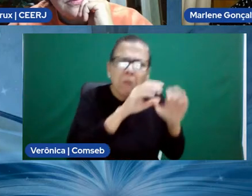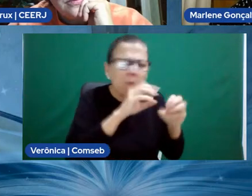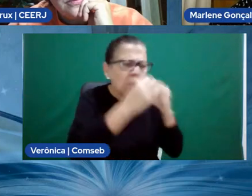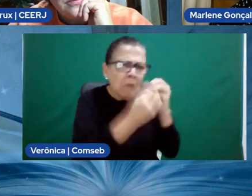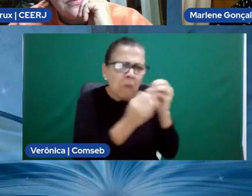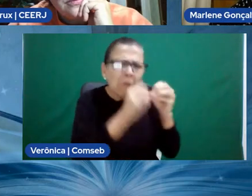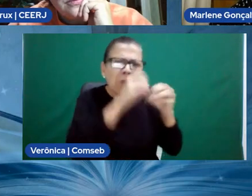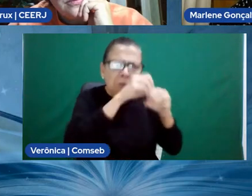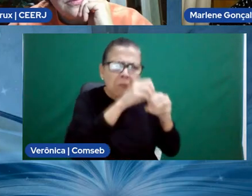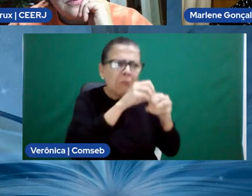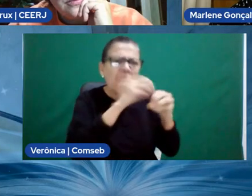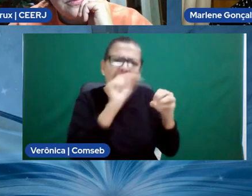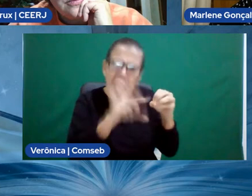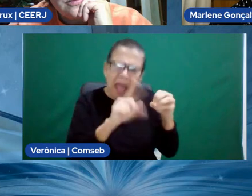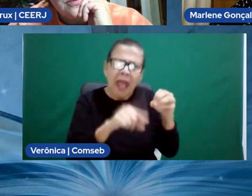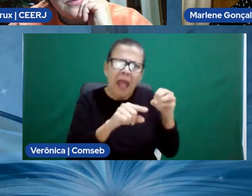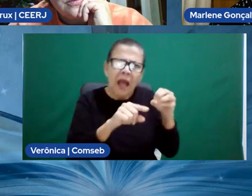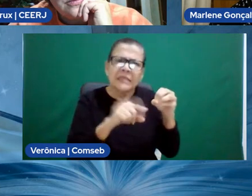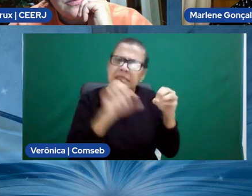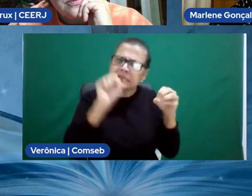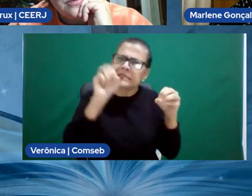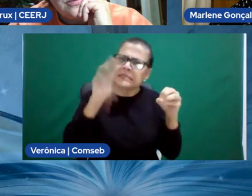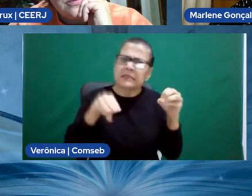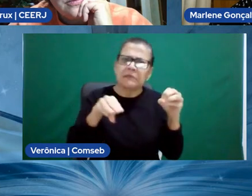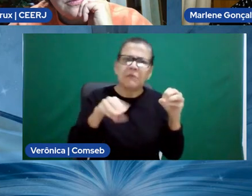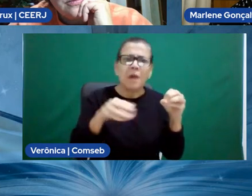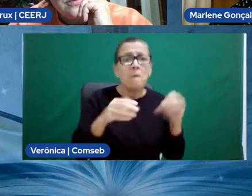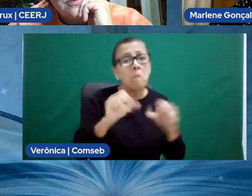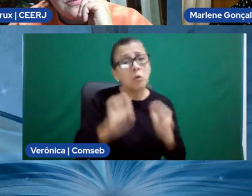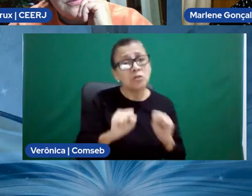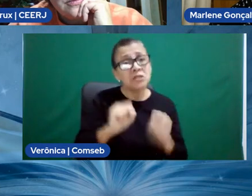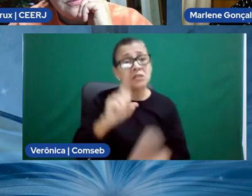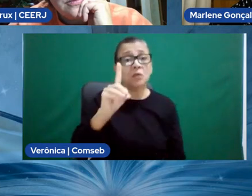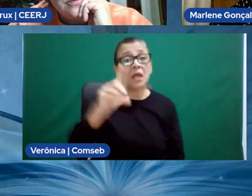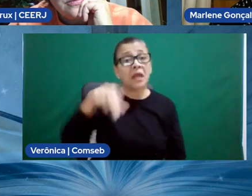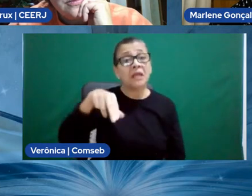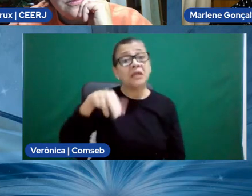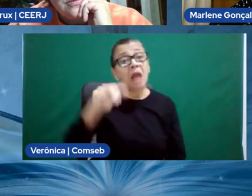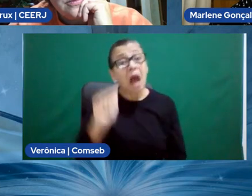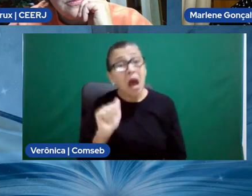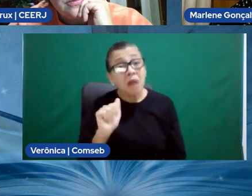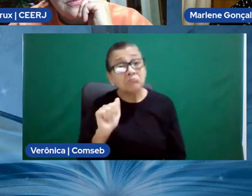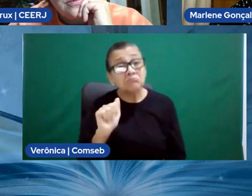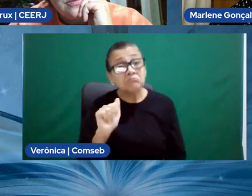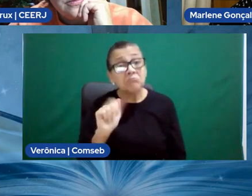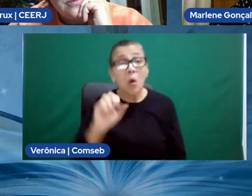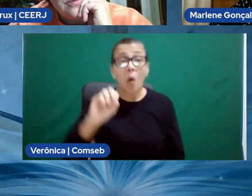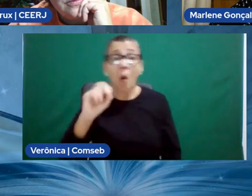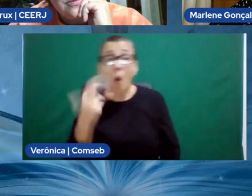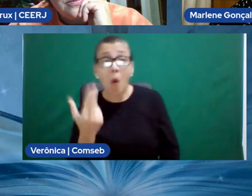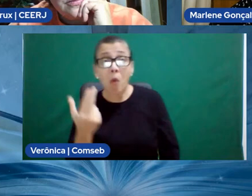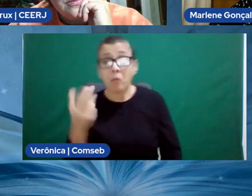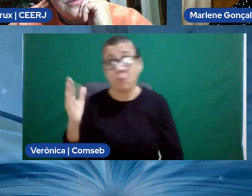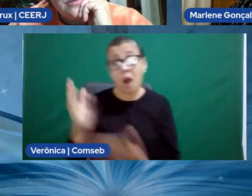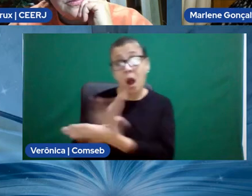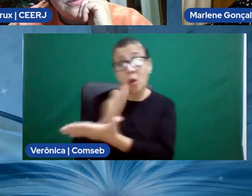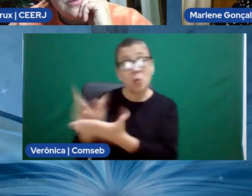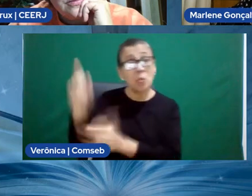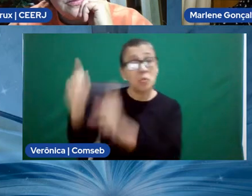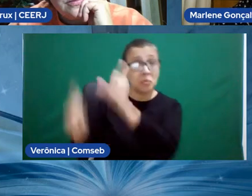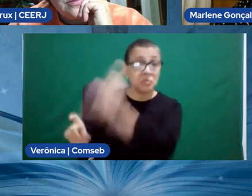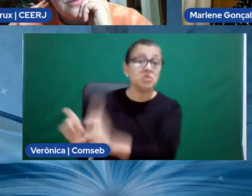a molécula mais primordial tenha sido o DNA, ou, como alguns cientistas atualmente favorecem mais a